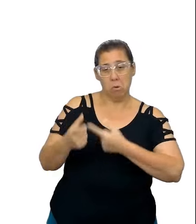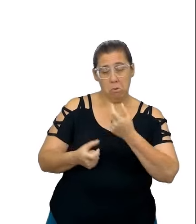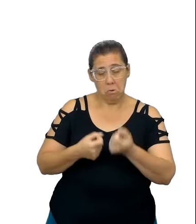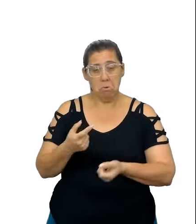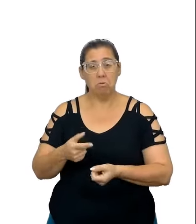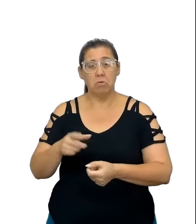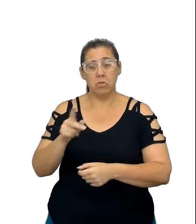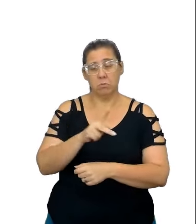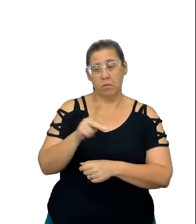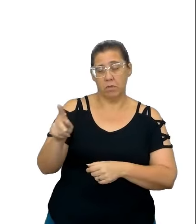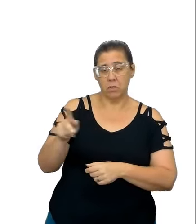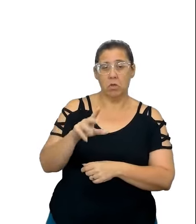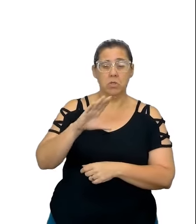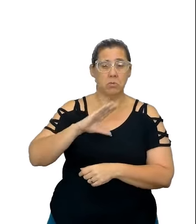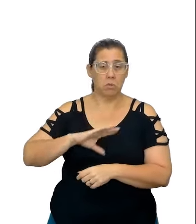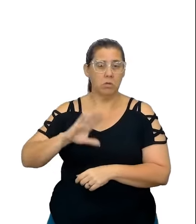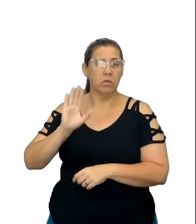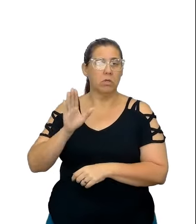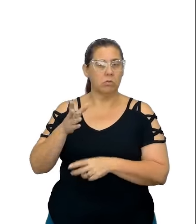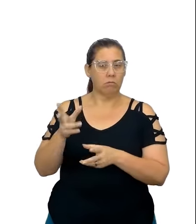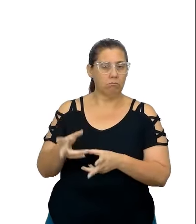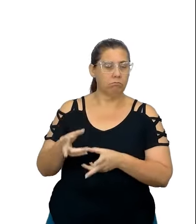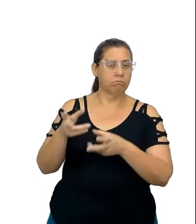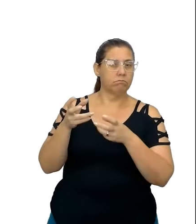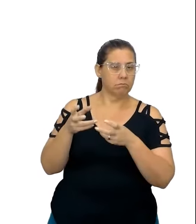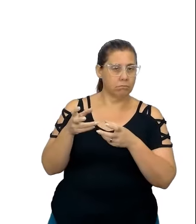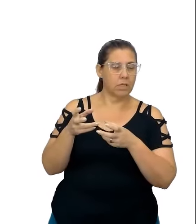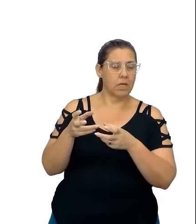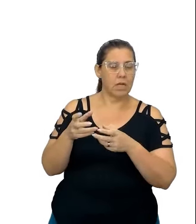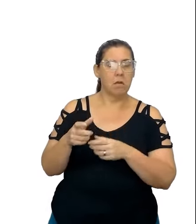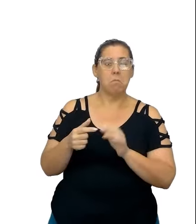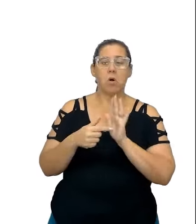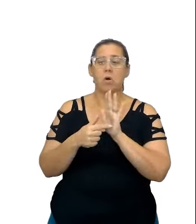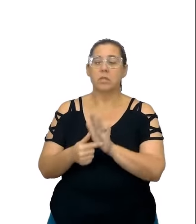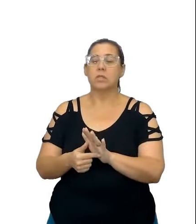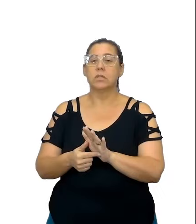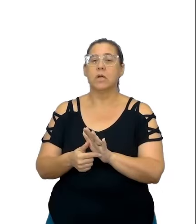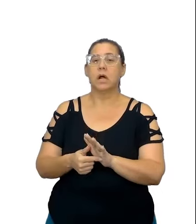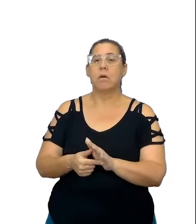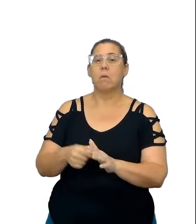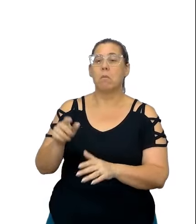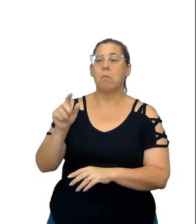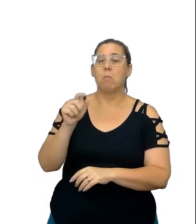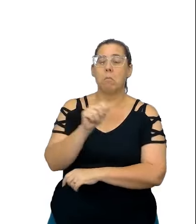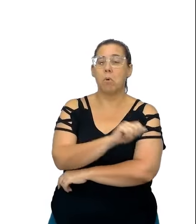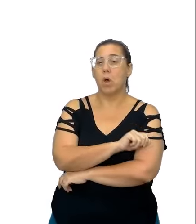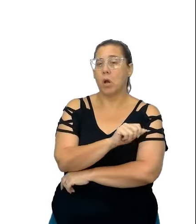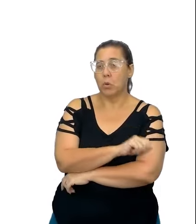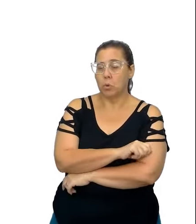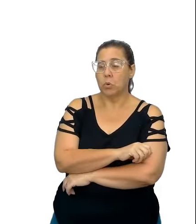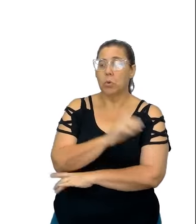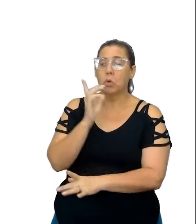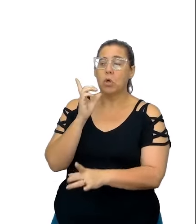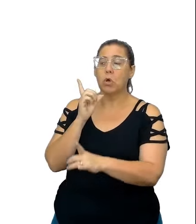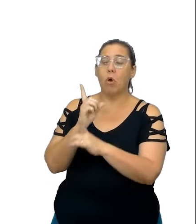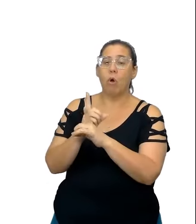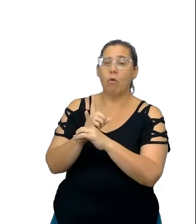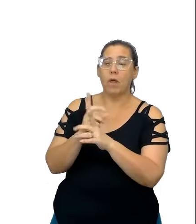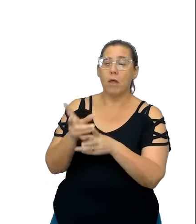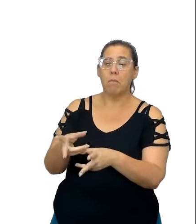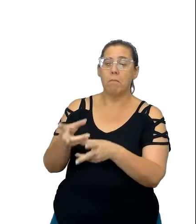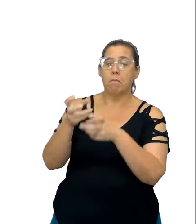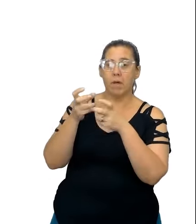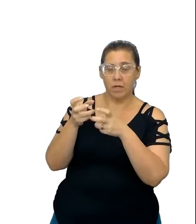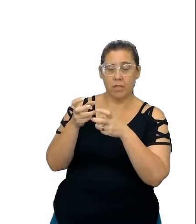estrada, professor de português, que é fazer com que o aluno consiga identificar o humor e identificar a